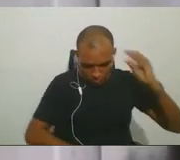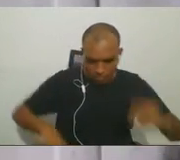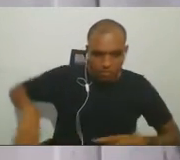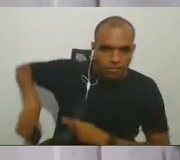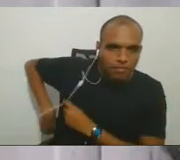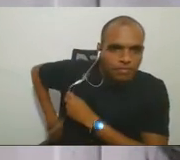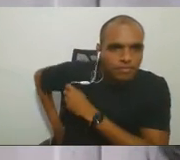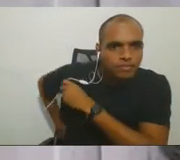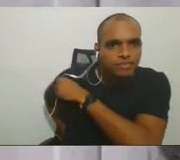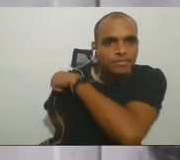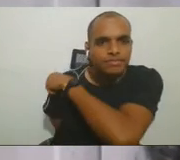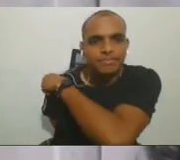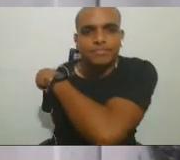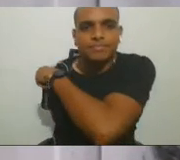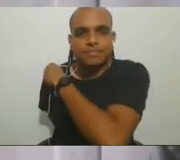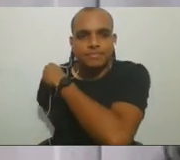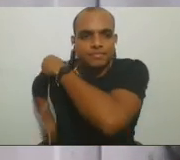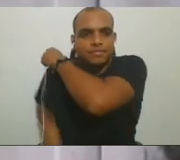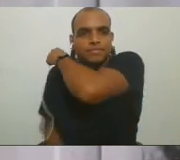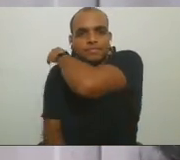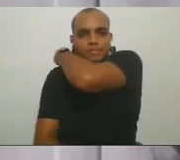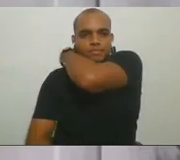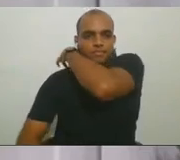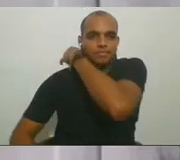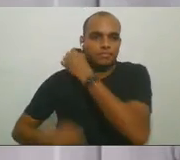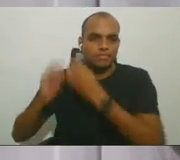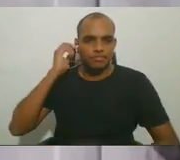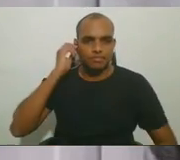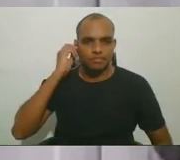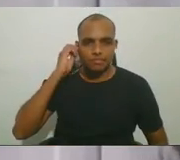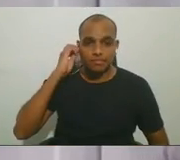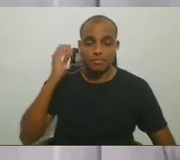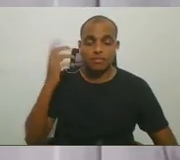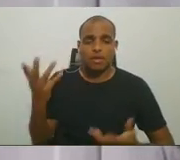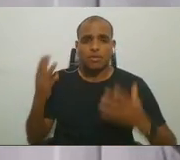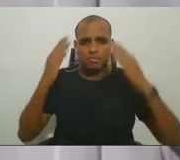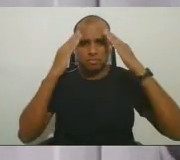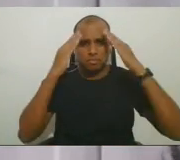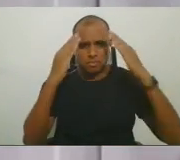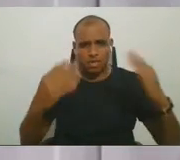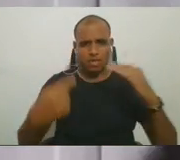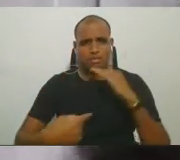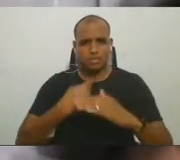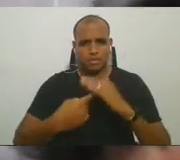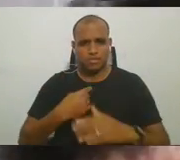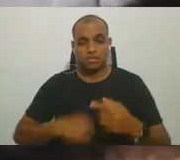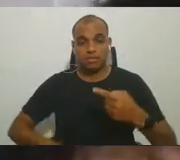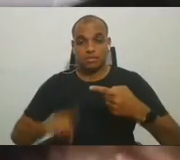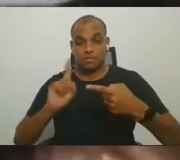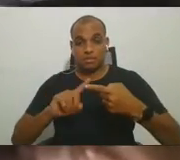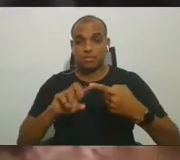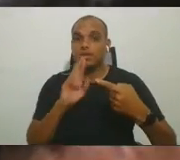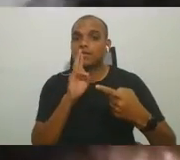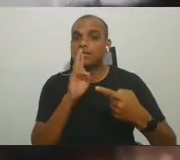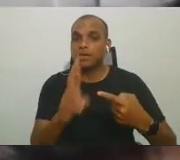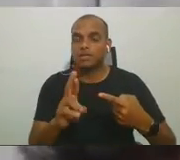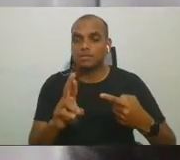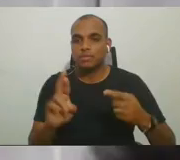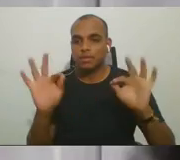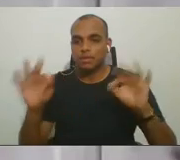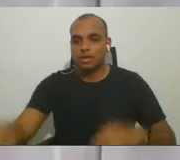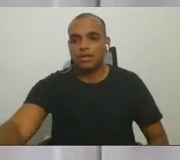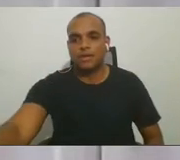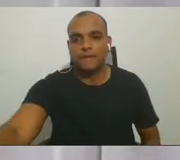obrigada, vou responder. Em primeiro lugar, absolutamente obsoleta a questão do fim do feminismo. É que nem o fim da